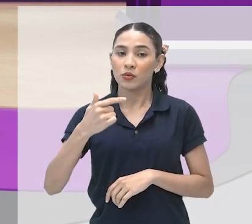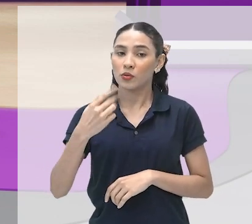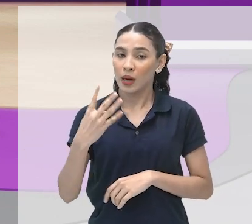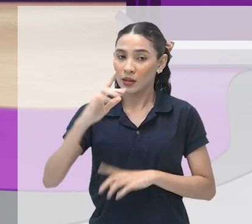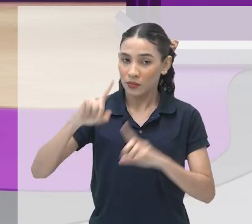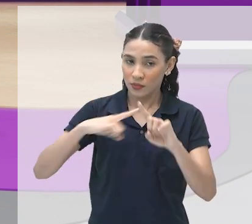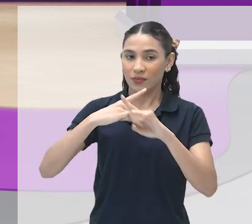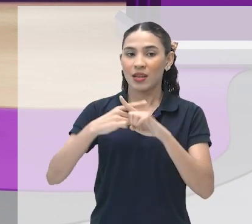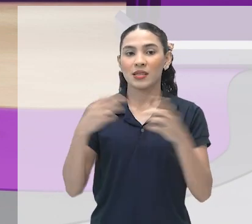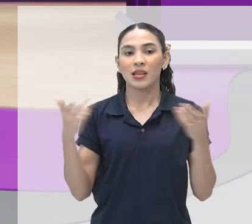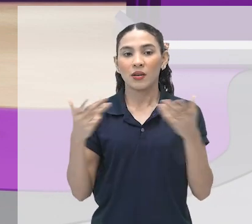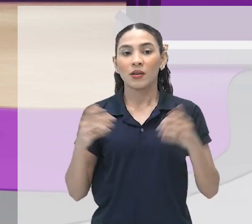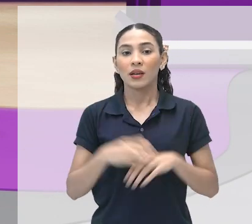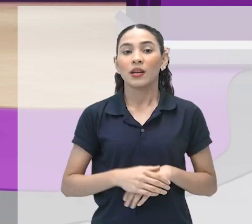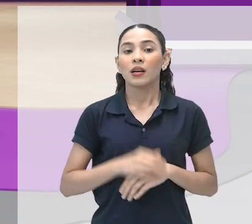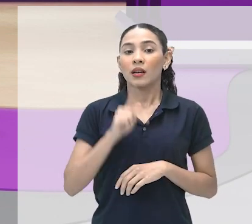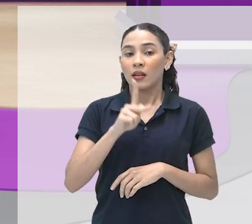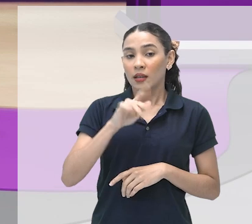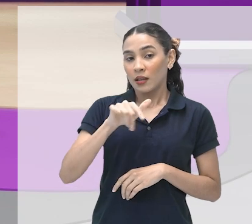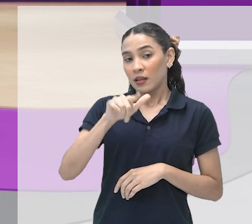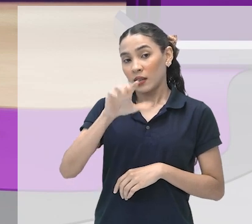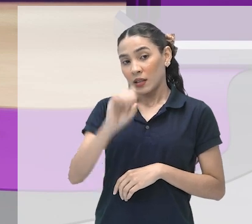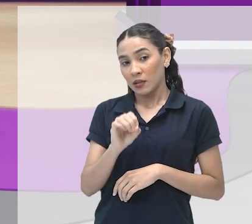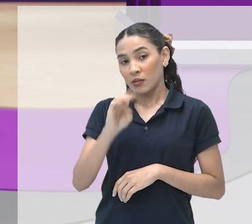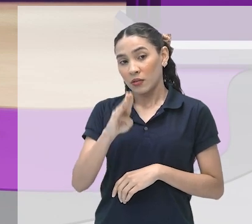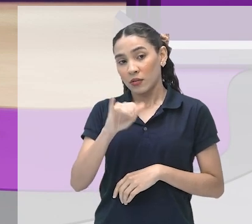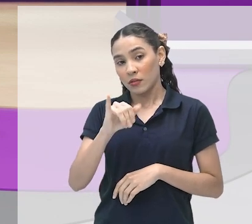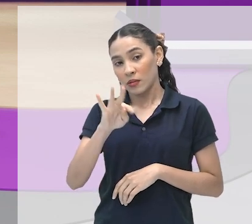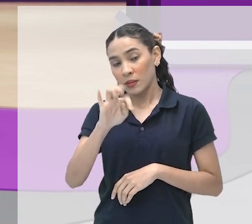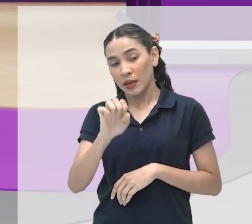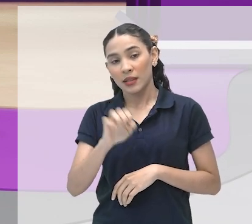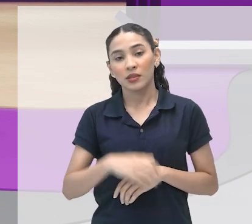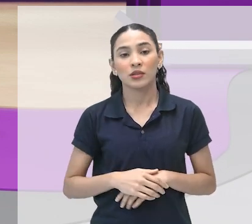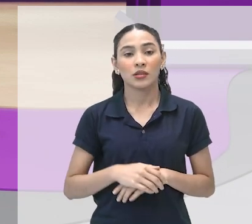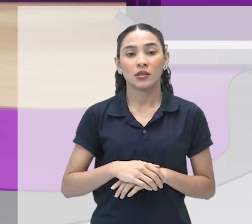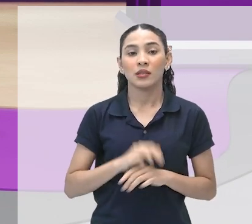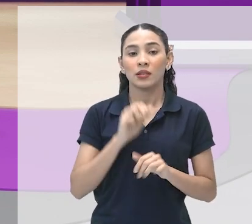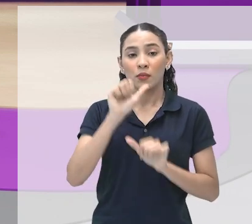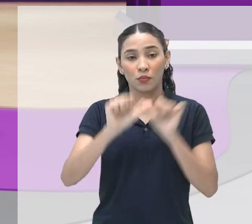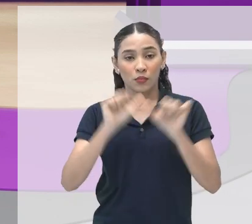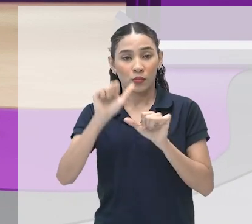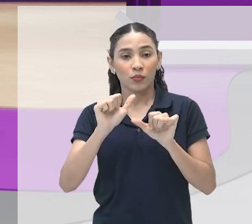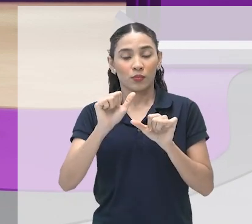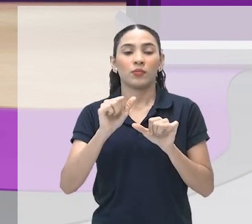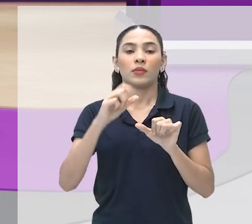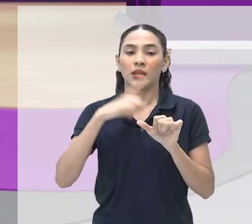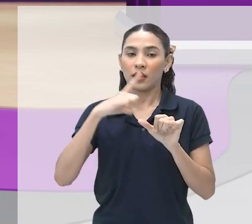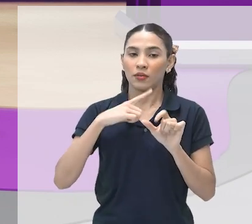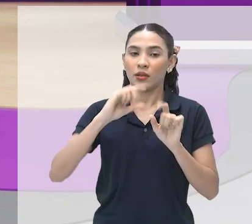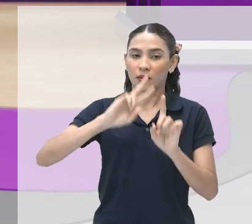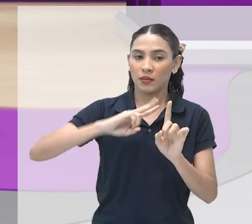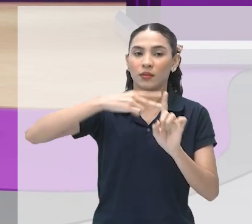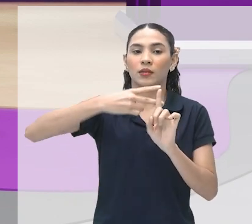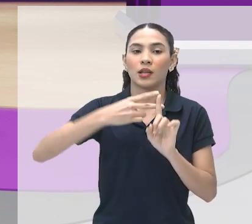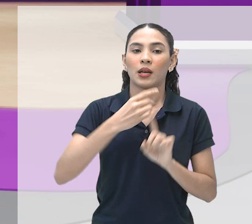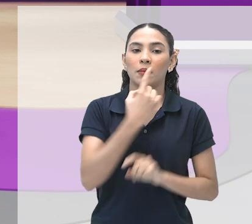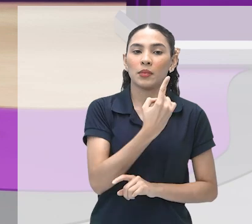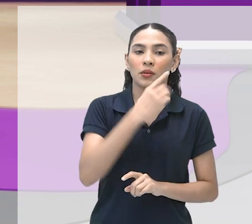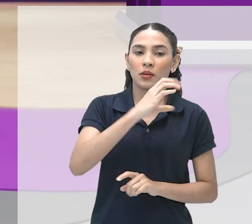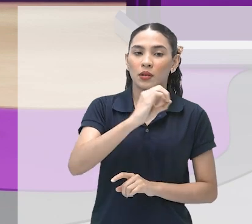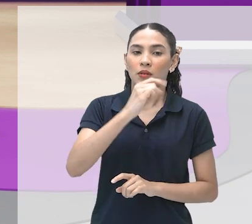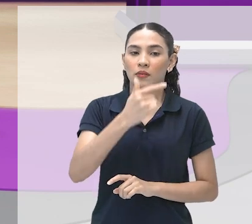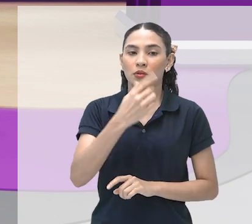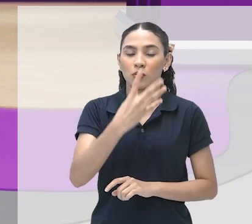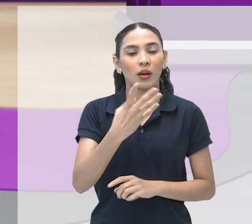vezes agora o kilobyte. Ou seja, de uma unidade para outra aumentou 1024 vezes. E aí